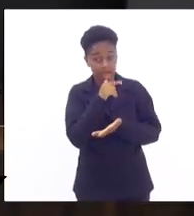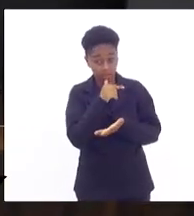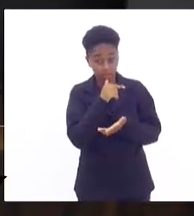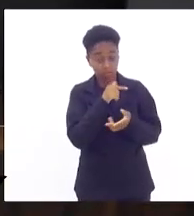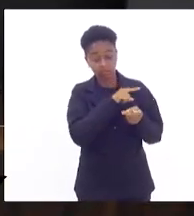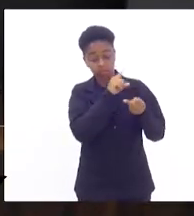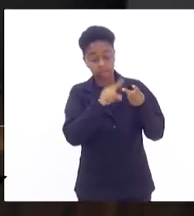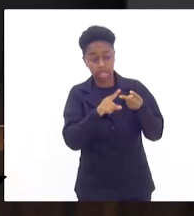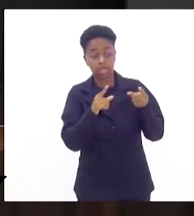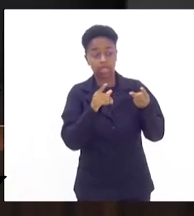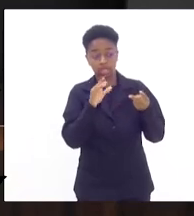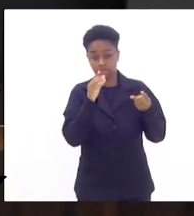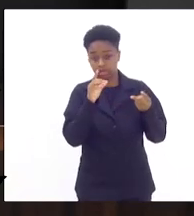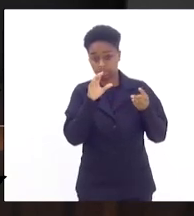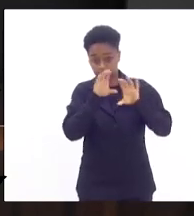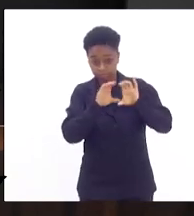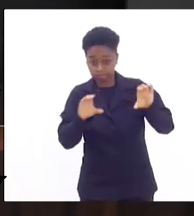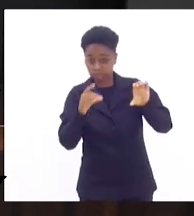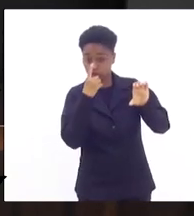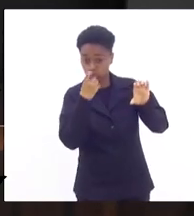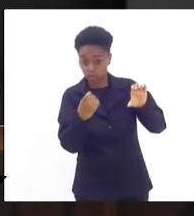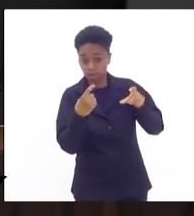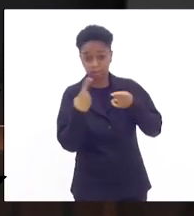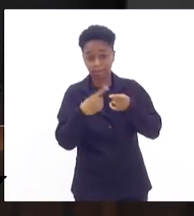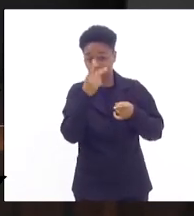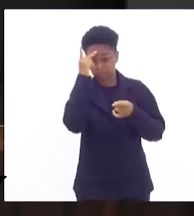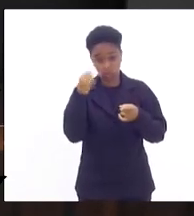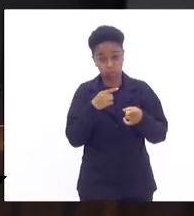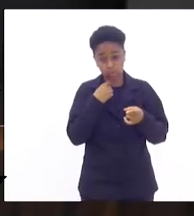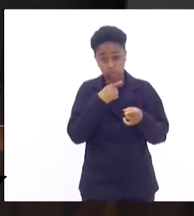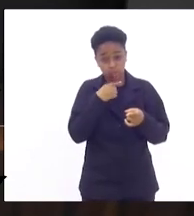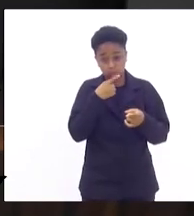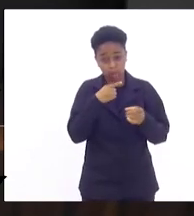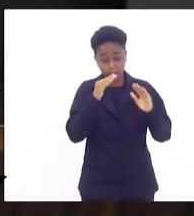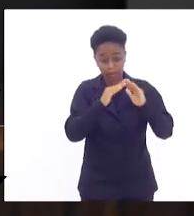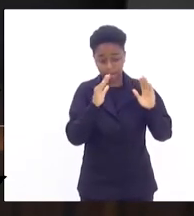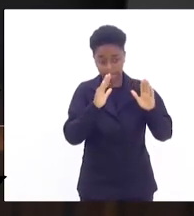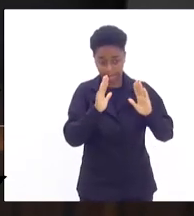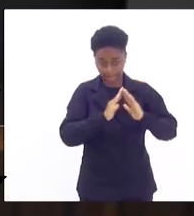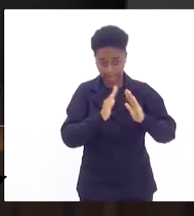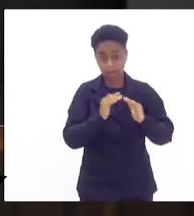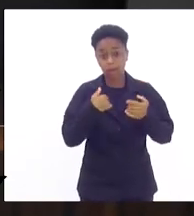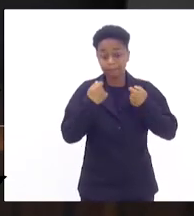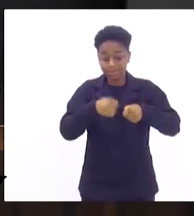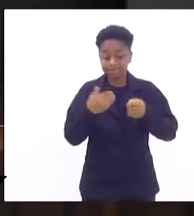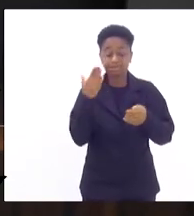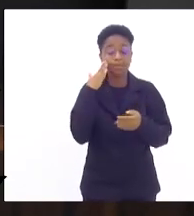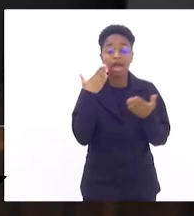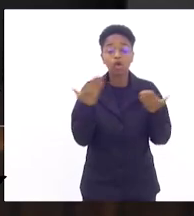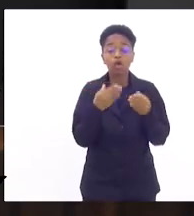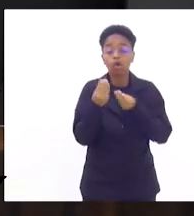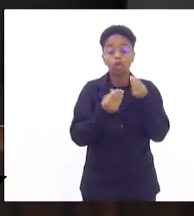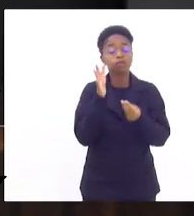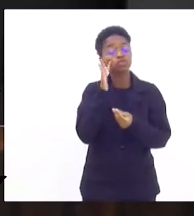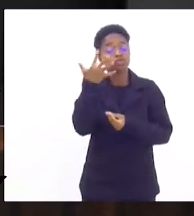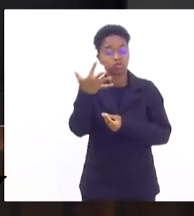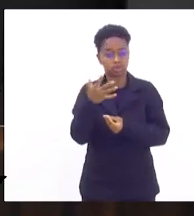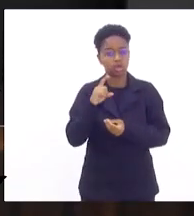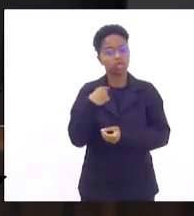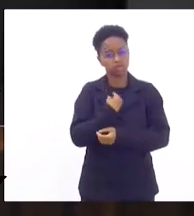instalação de esgoto, onde a pessoa não consegue morar na tua casa? A gente precisa saber hoje aqui, nesse momento, como é que está a solução. Nós